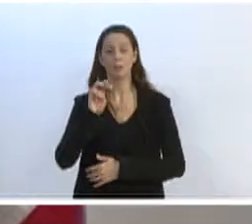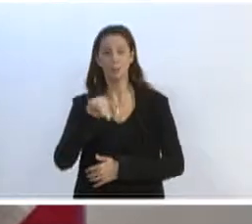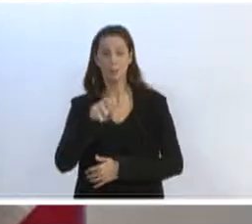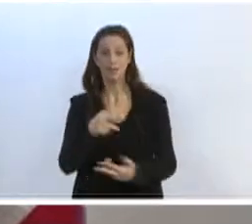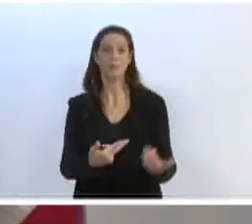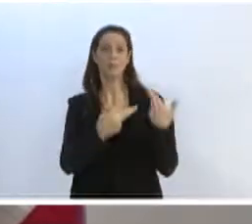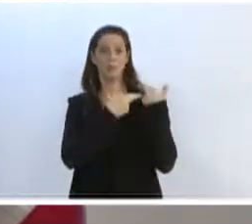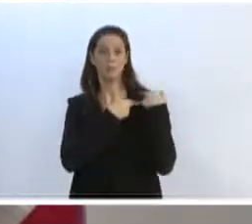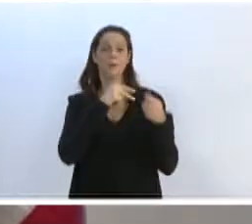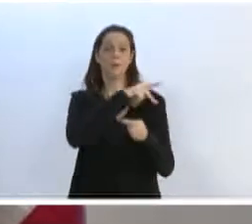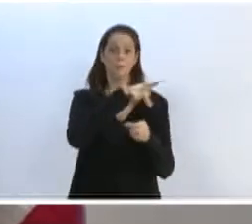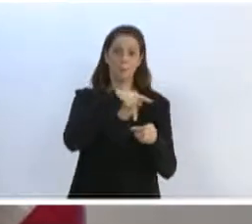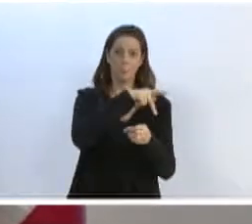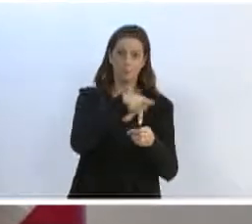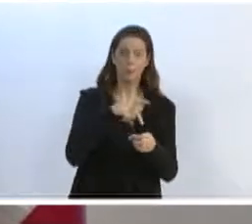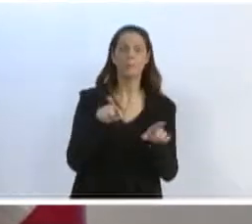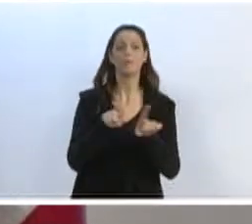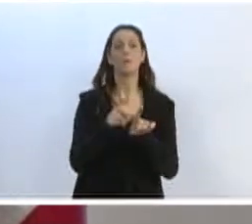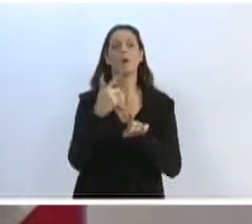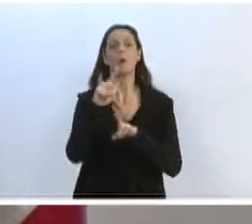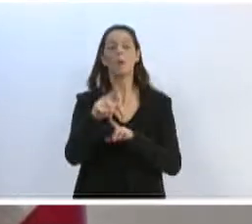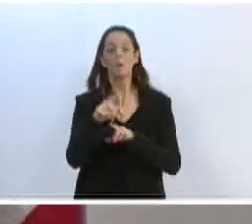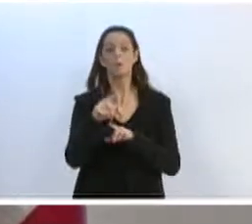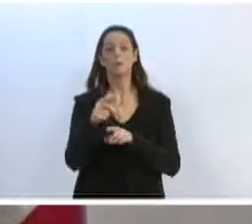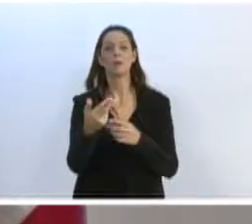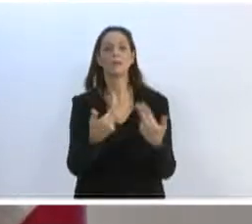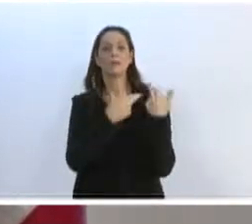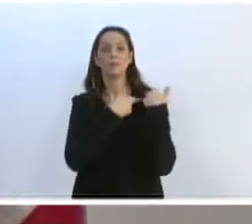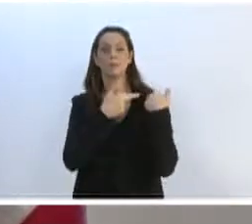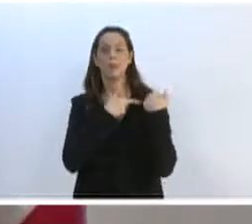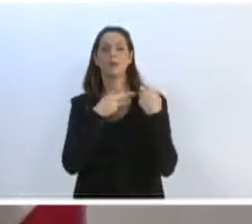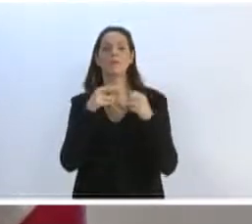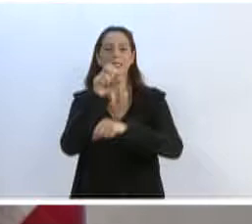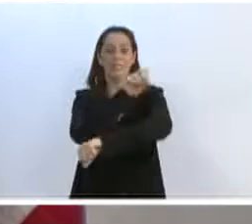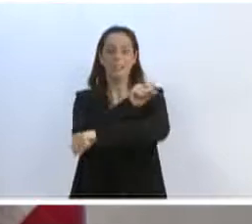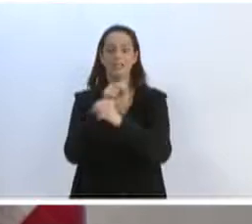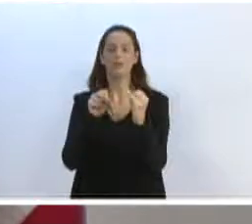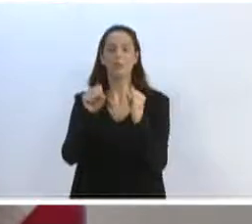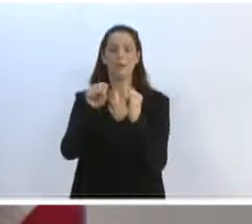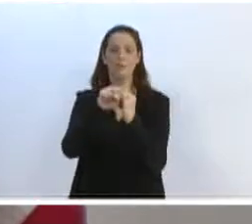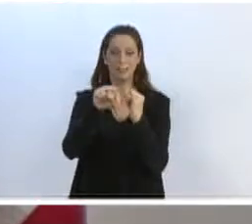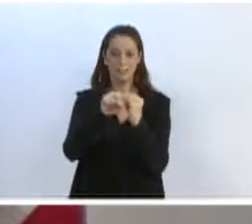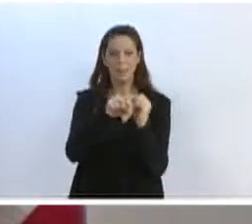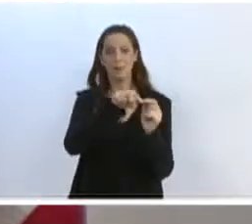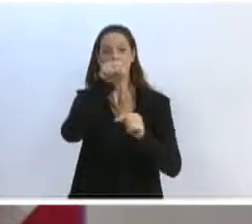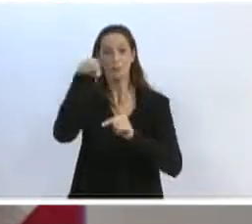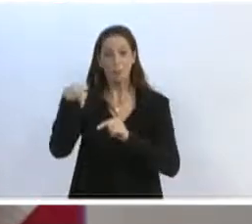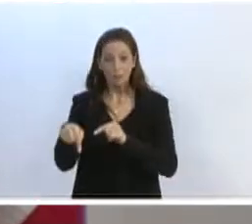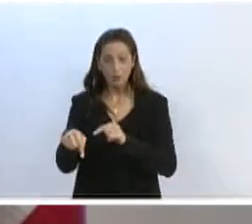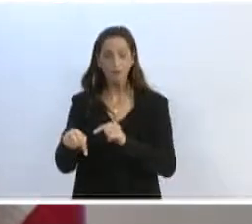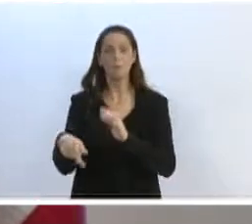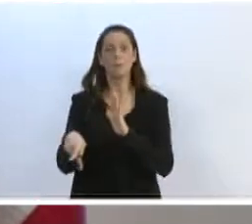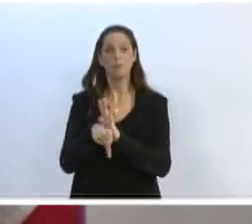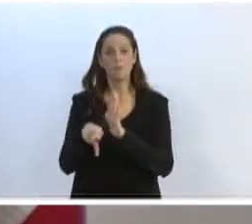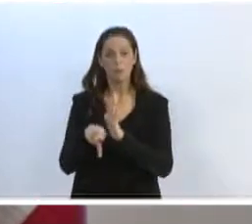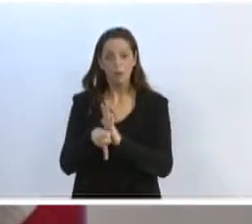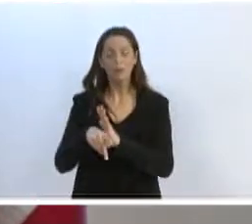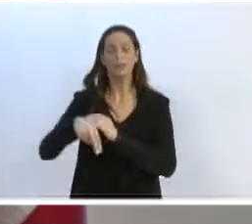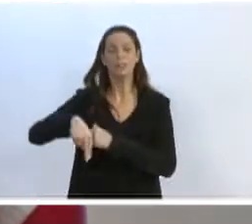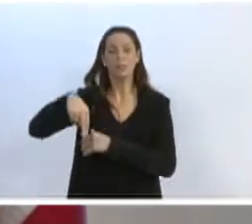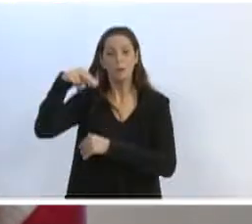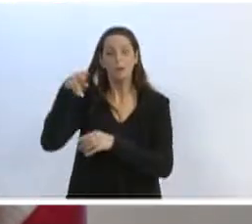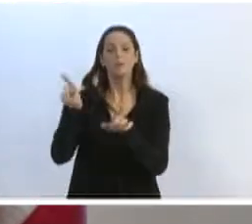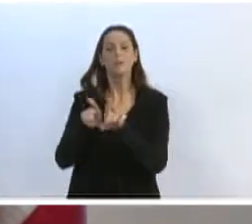a samir responsável pelo arranjo da itoupava seca e vila itoupava se ler responsável pelo rancho da itoupava norte e progresso